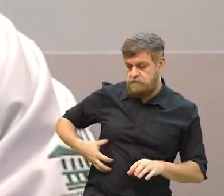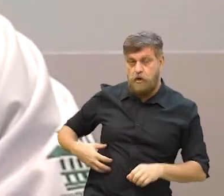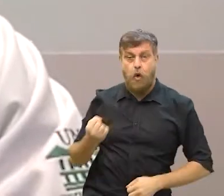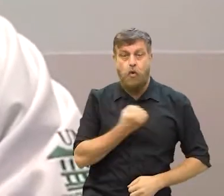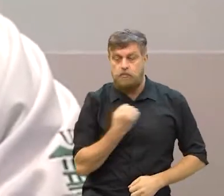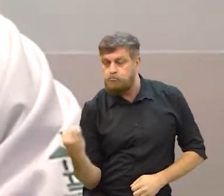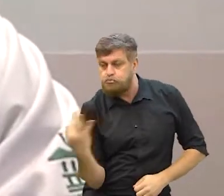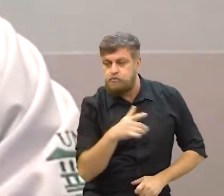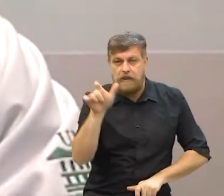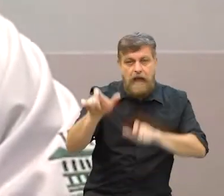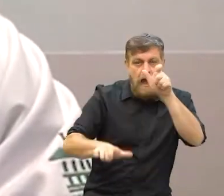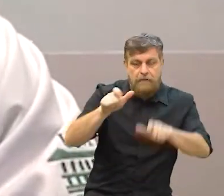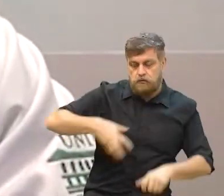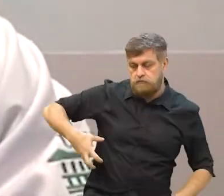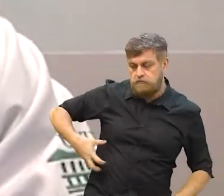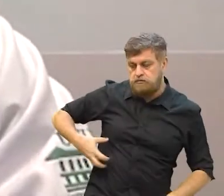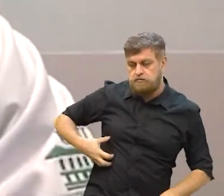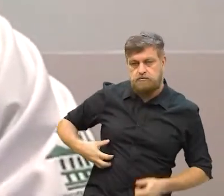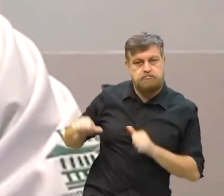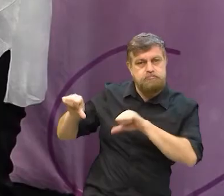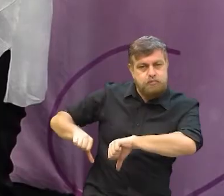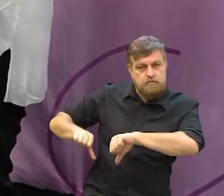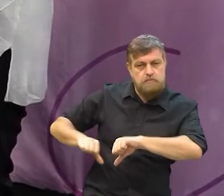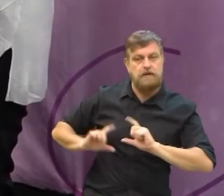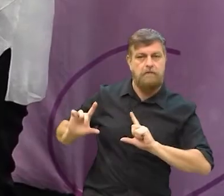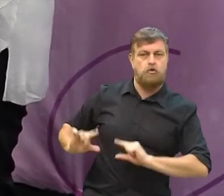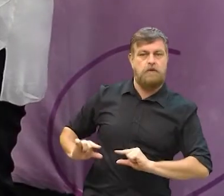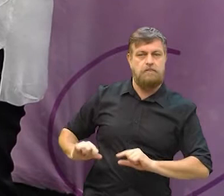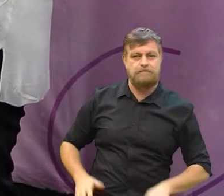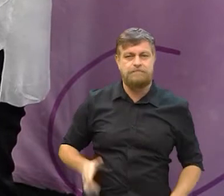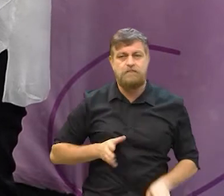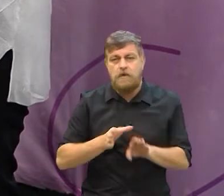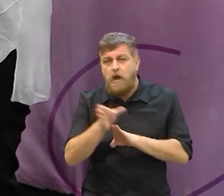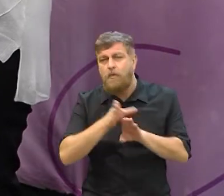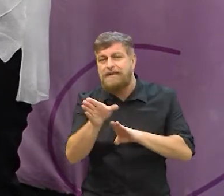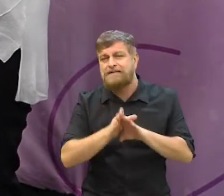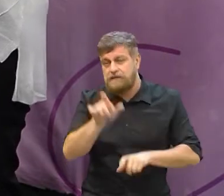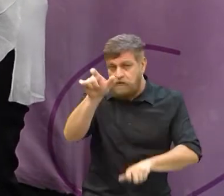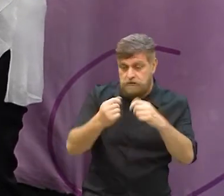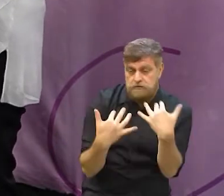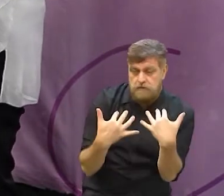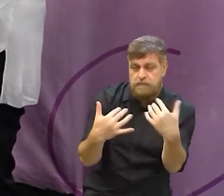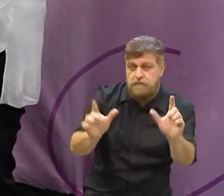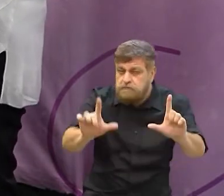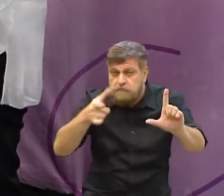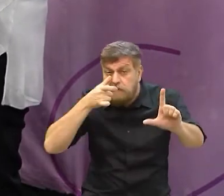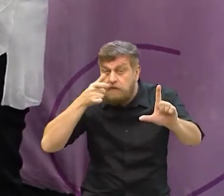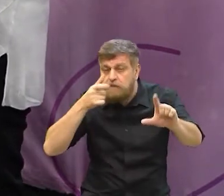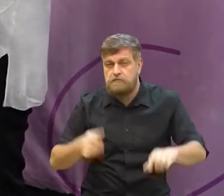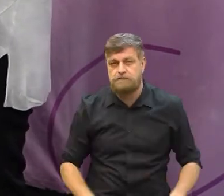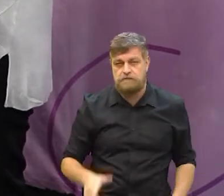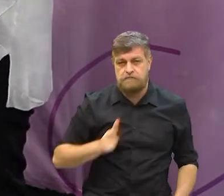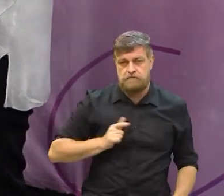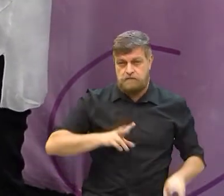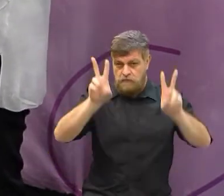evolução, o número de pacientes que evoluem para a doença renal terminal. Qual que é a dica, a orientação que o senhor dá para quem está assistindo a gente,